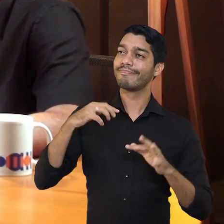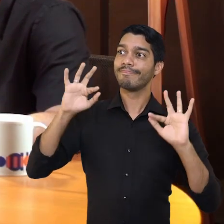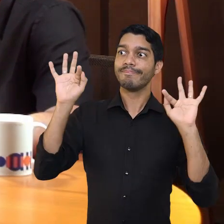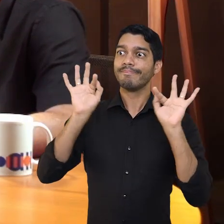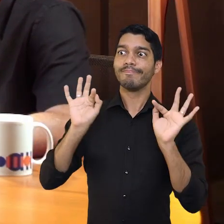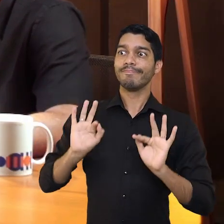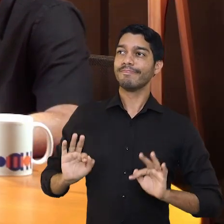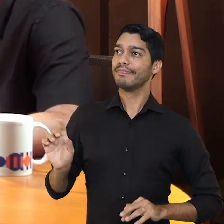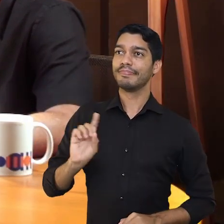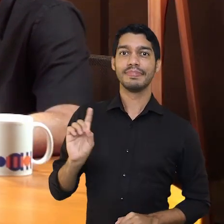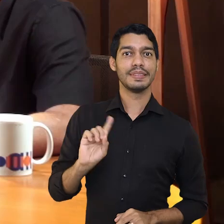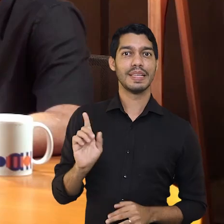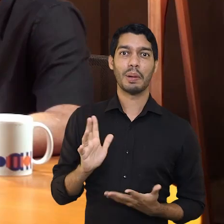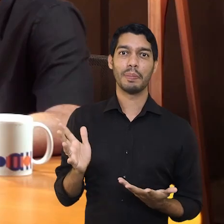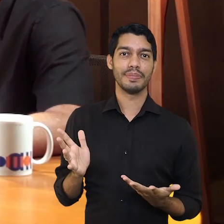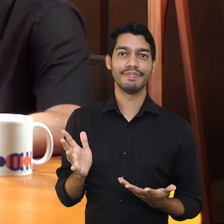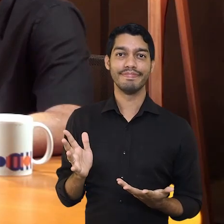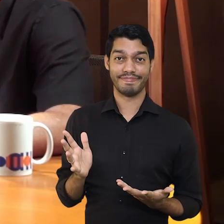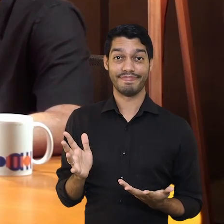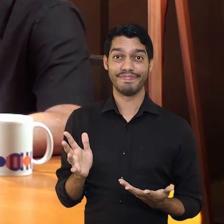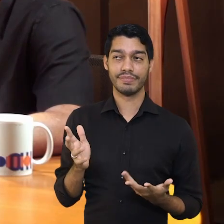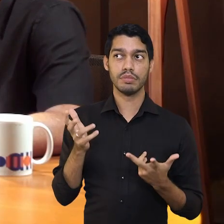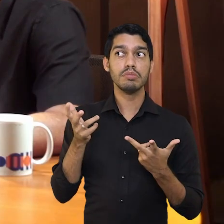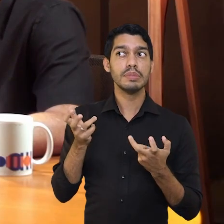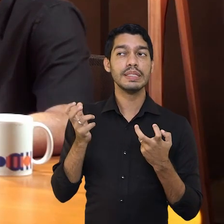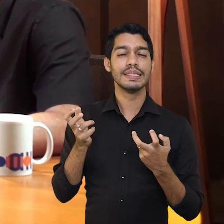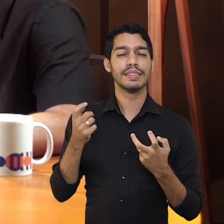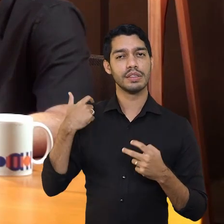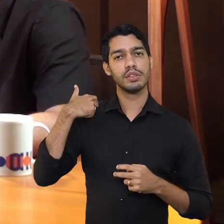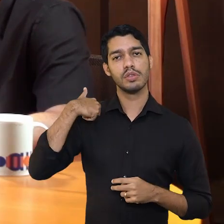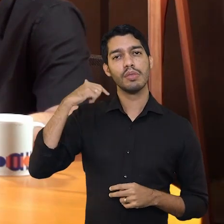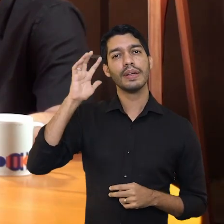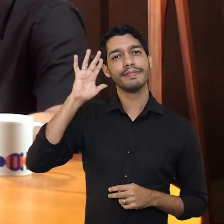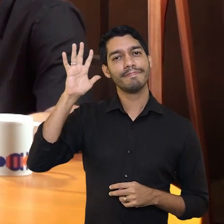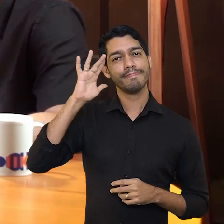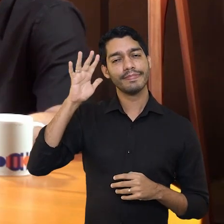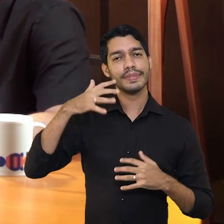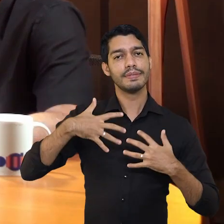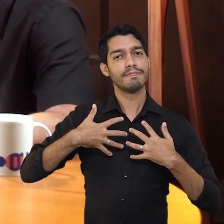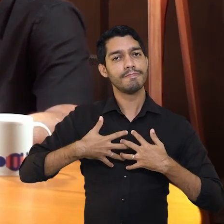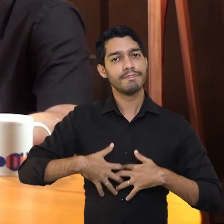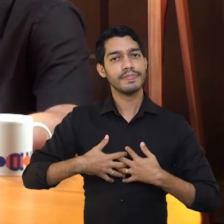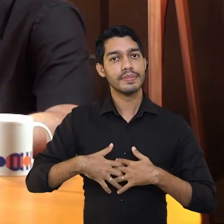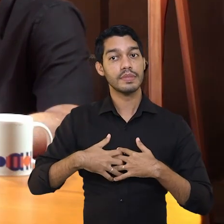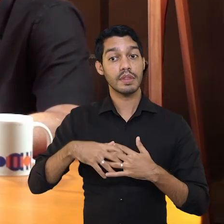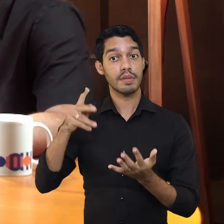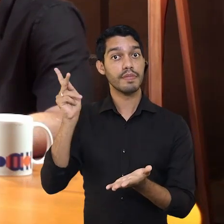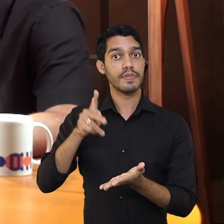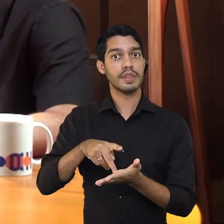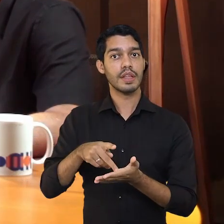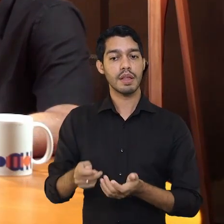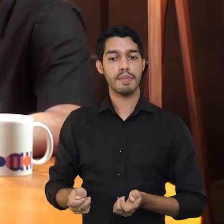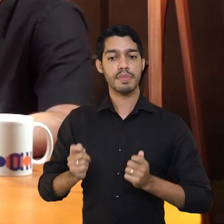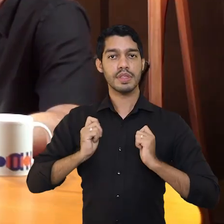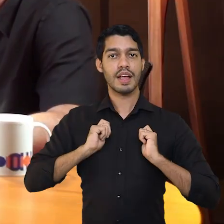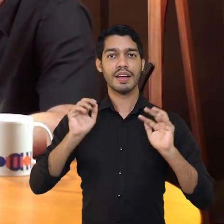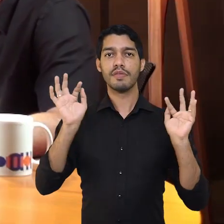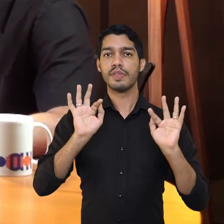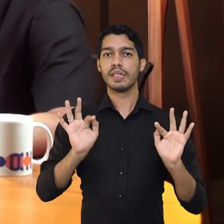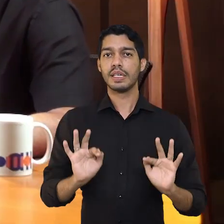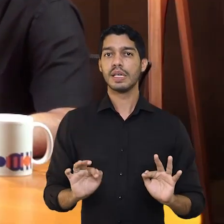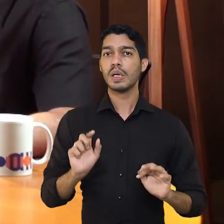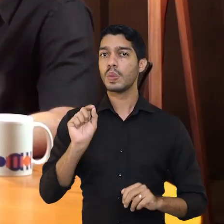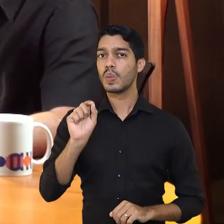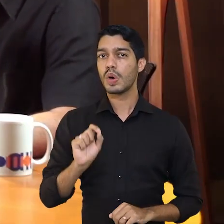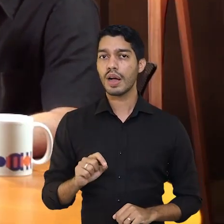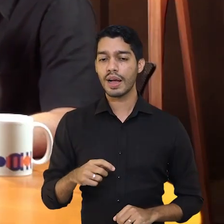fazendo isso aqui por tanto tempo. E aí eu comecei a refletir muito sobre o que de fato me daria esse senso de felicidade,